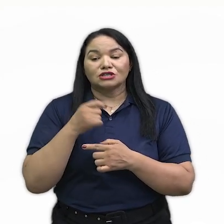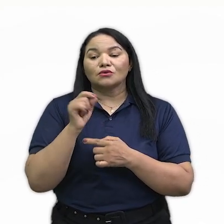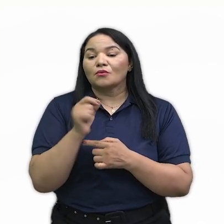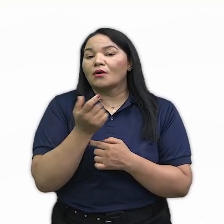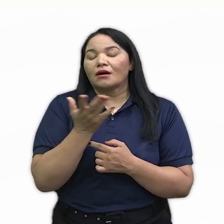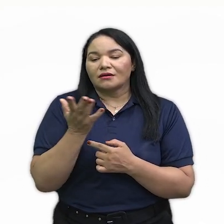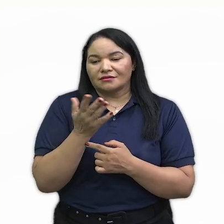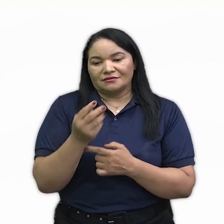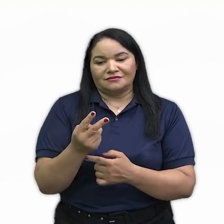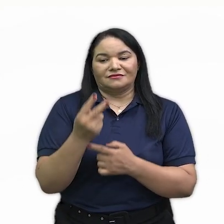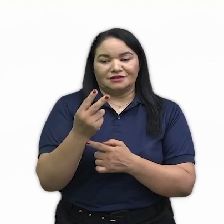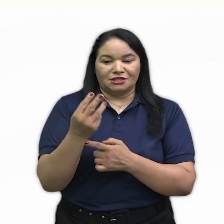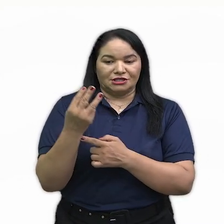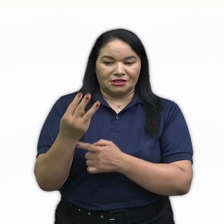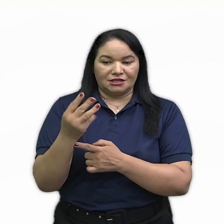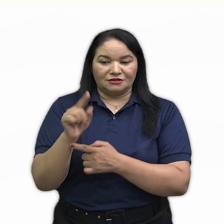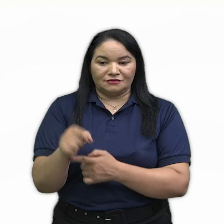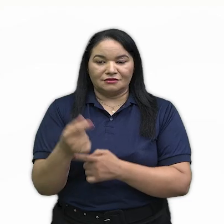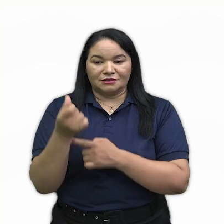a